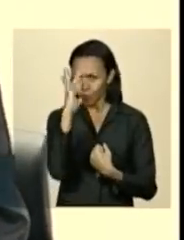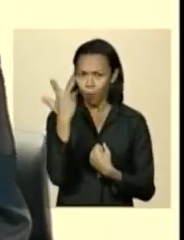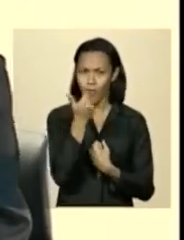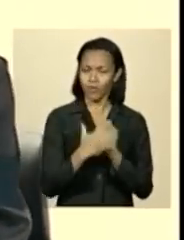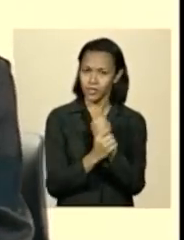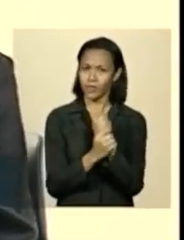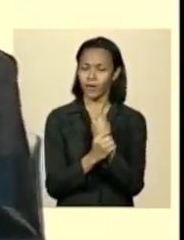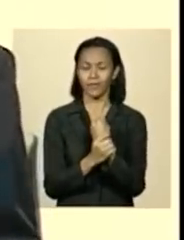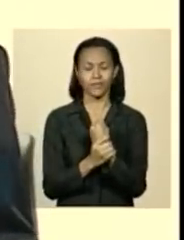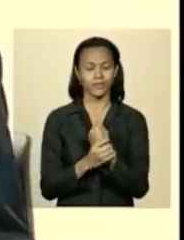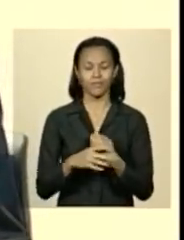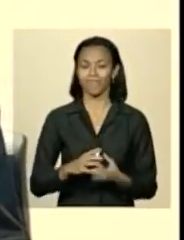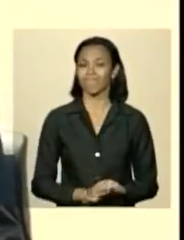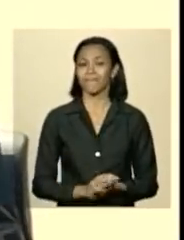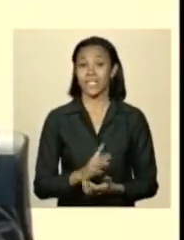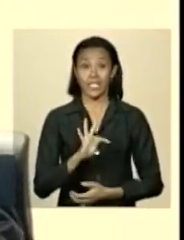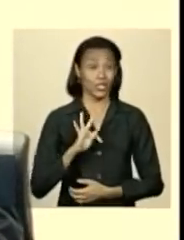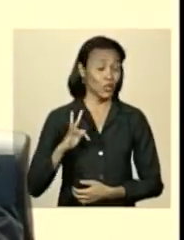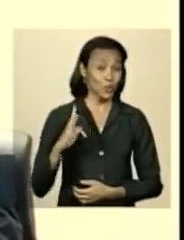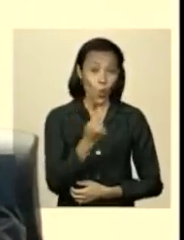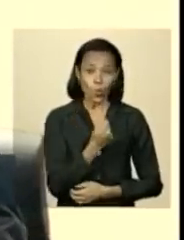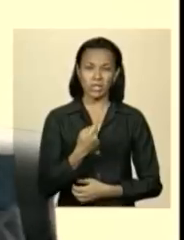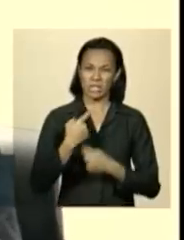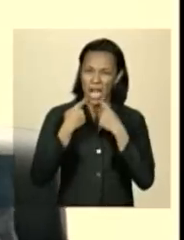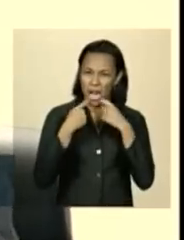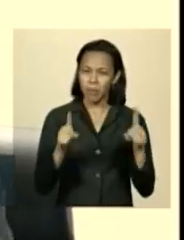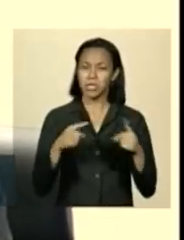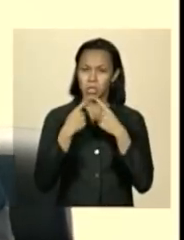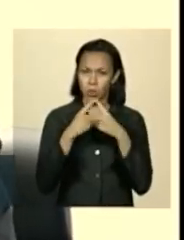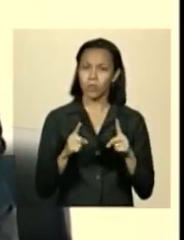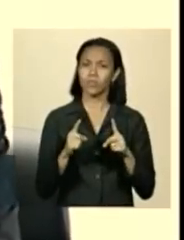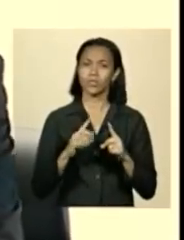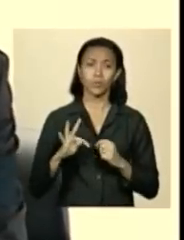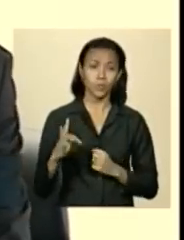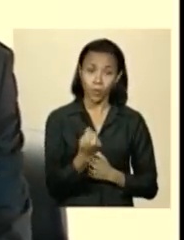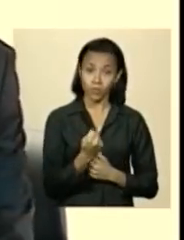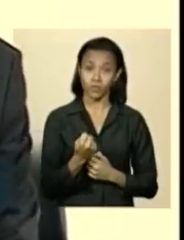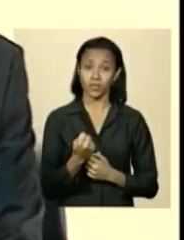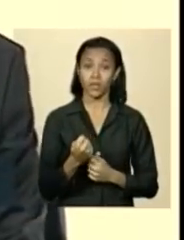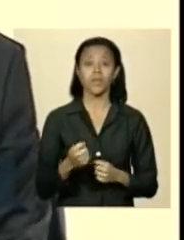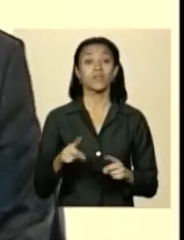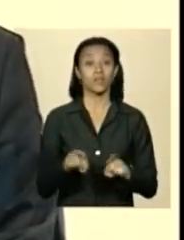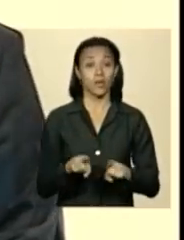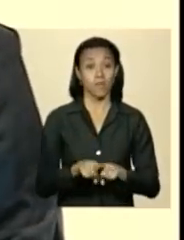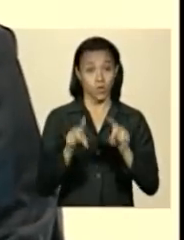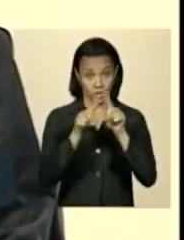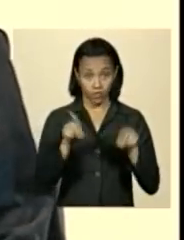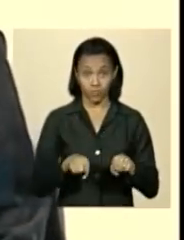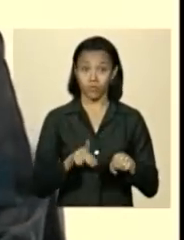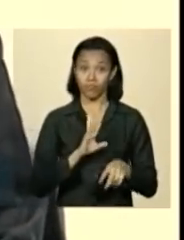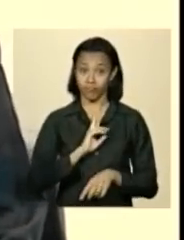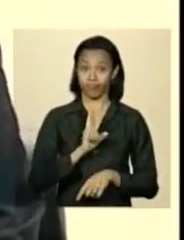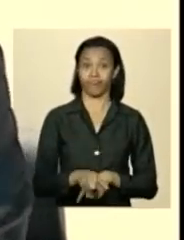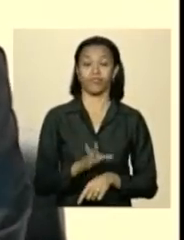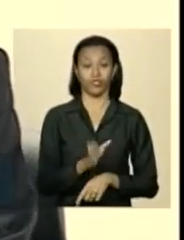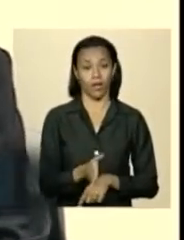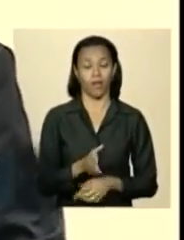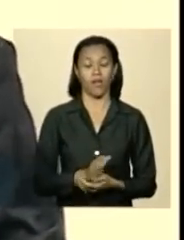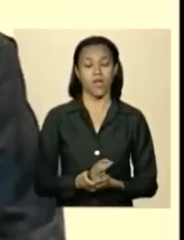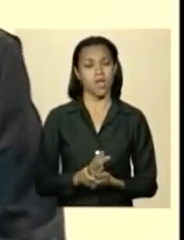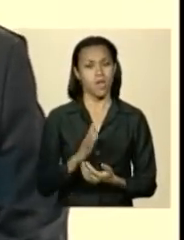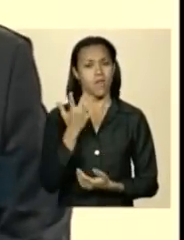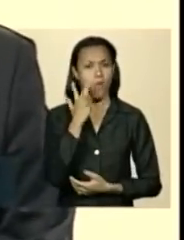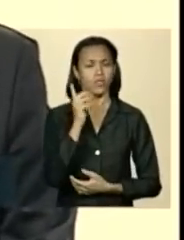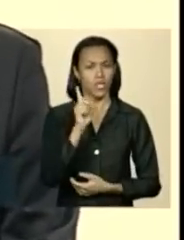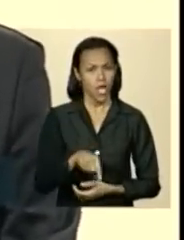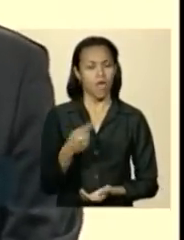Nem todas as mais justas e sinceras reivindicações dos Servidores também eh foram atendidas eu acho que é papel